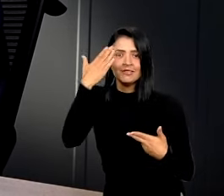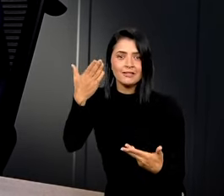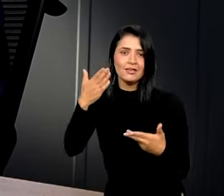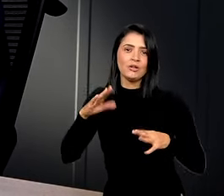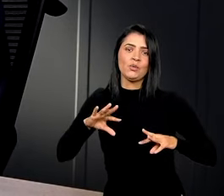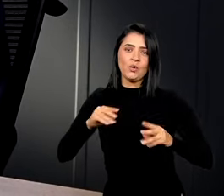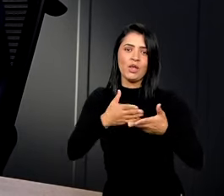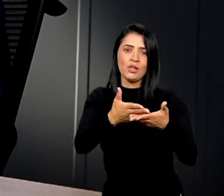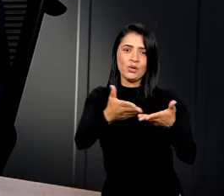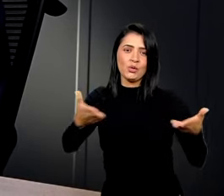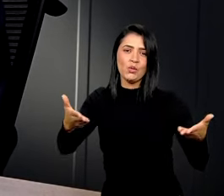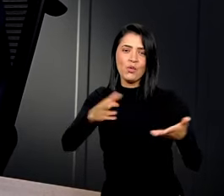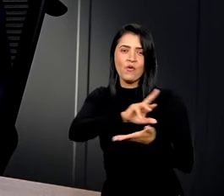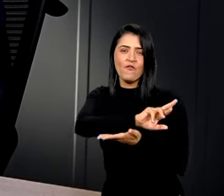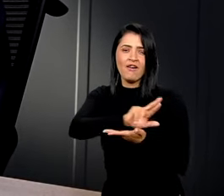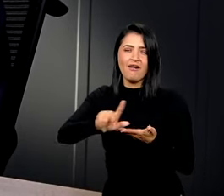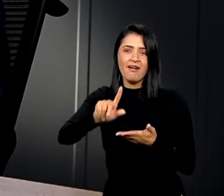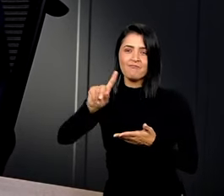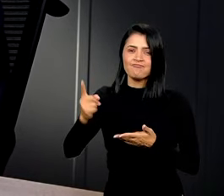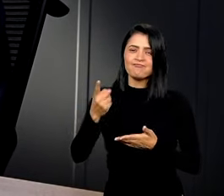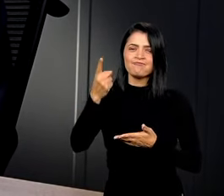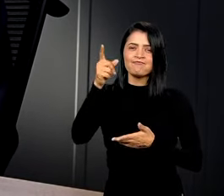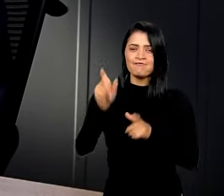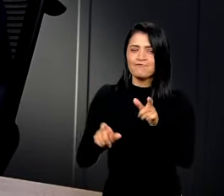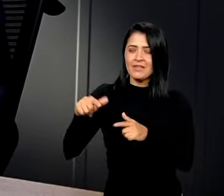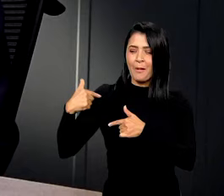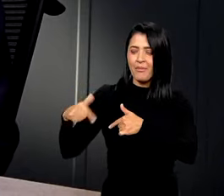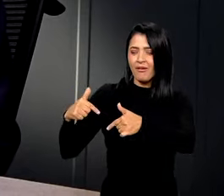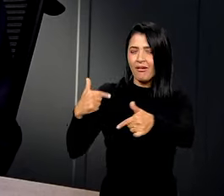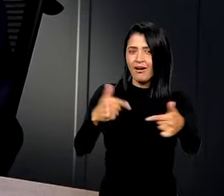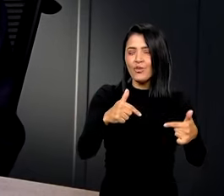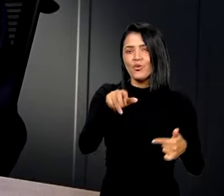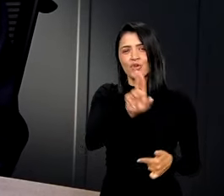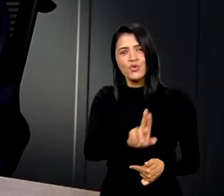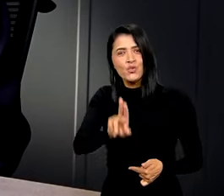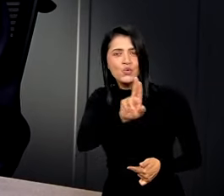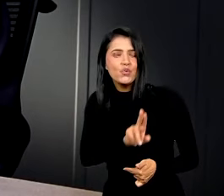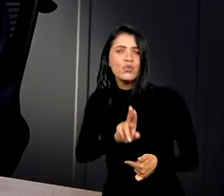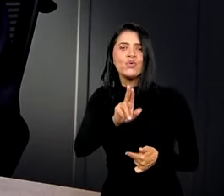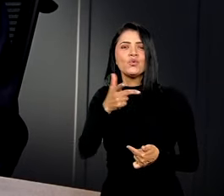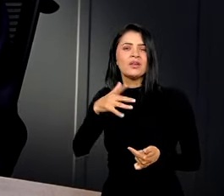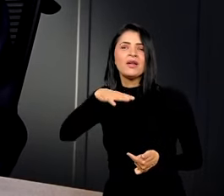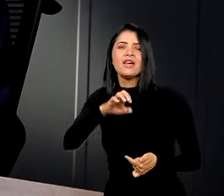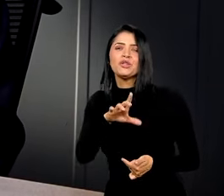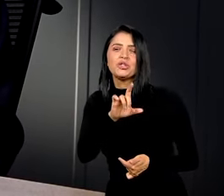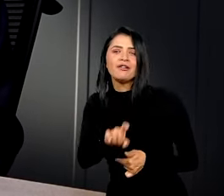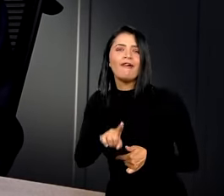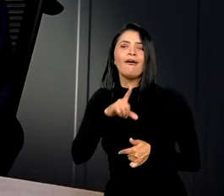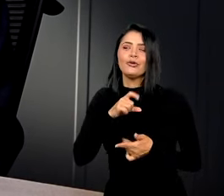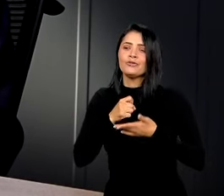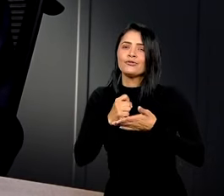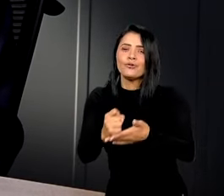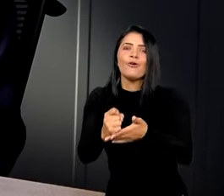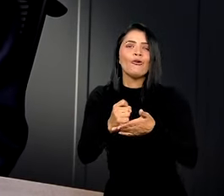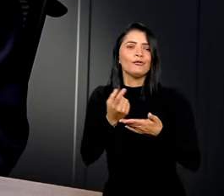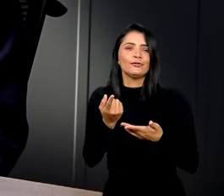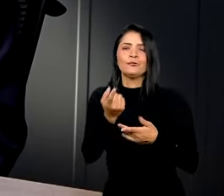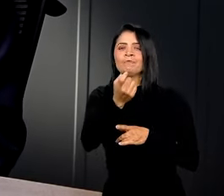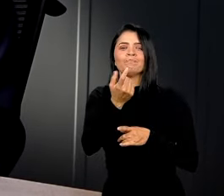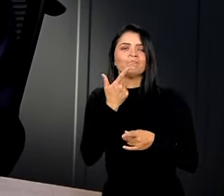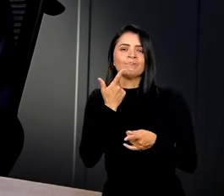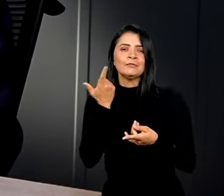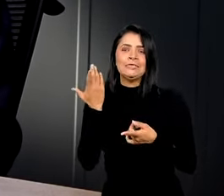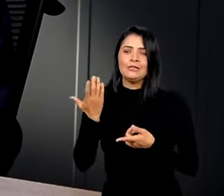os centenas de milhares de trabalhadores, usuários, entidades da rede socioassistencial, gestores. O SUAS é